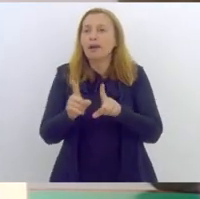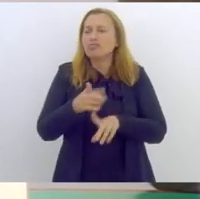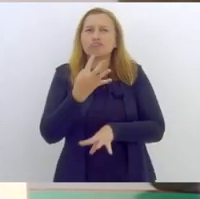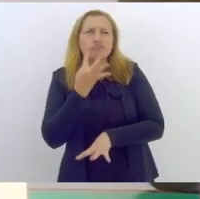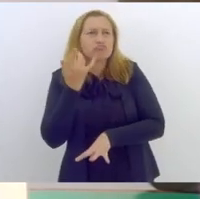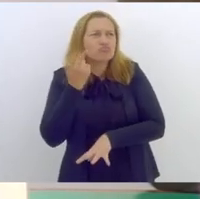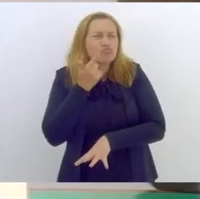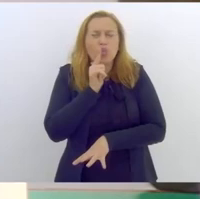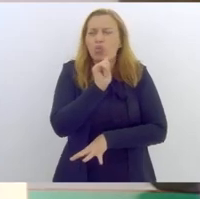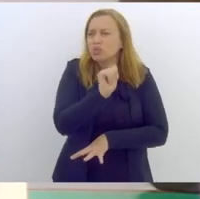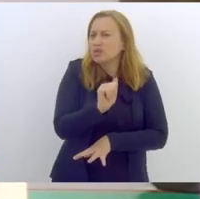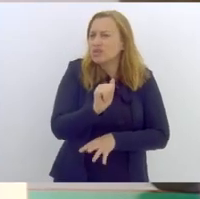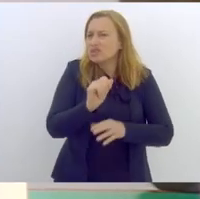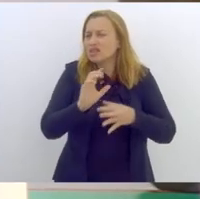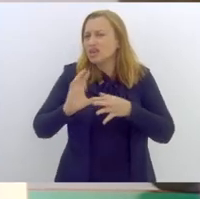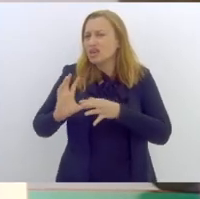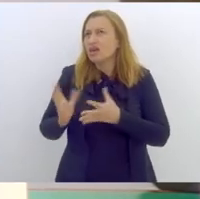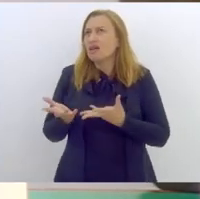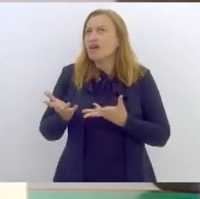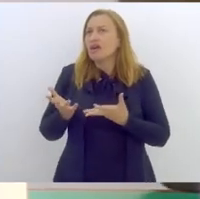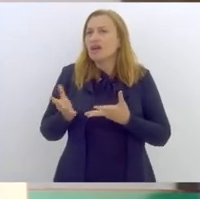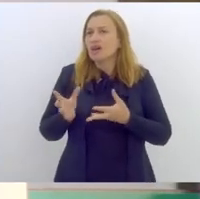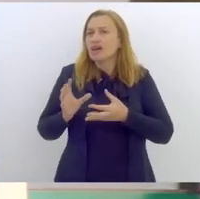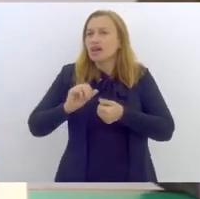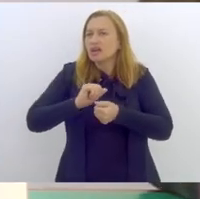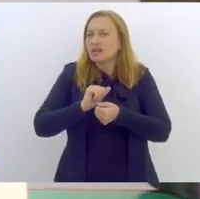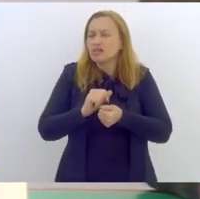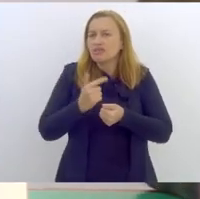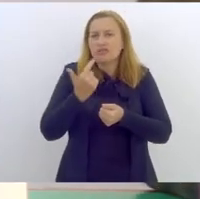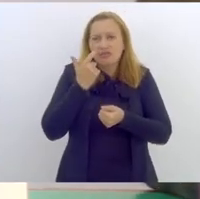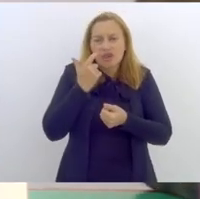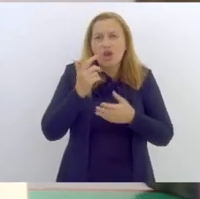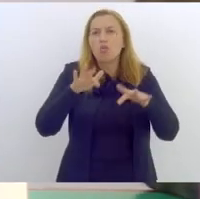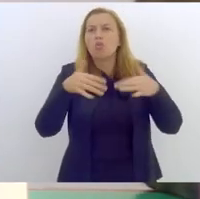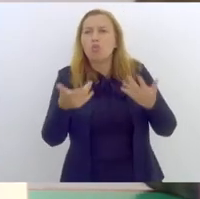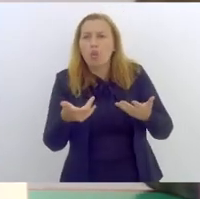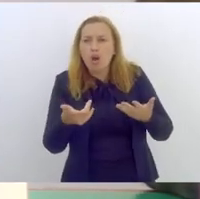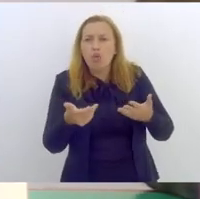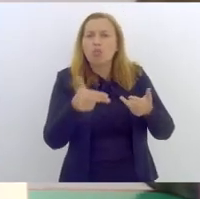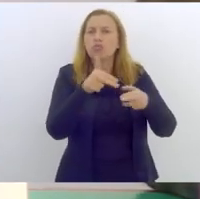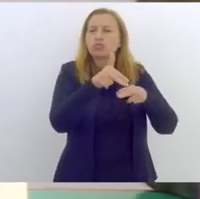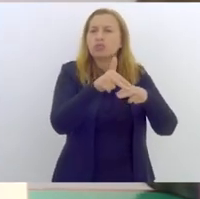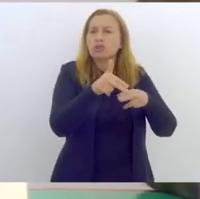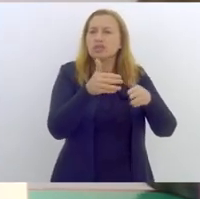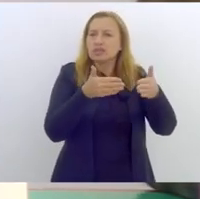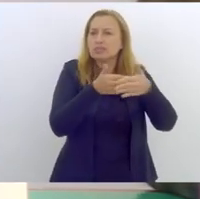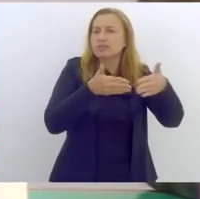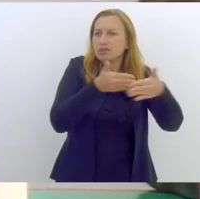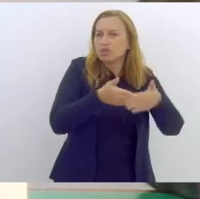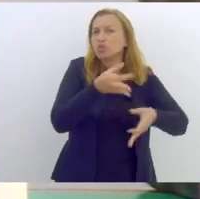consegue é codificar Quais são esses entraves jurídicos